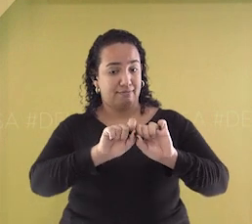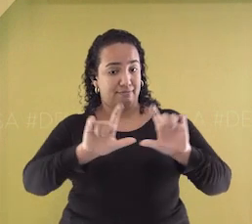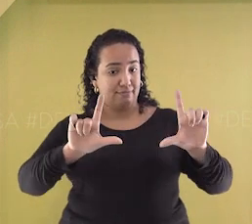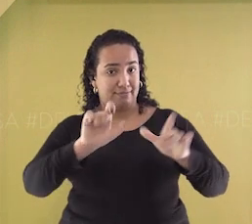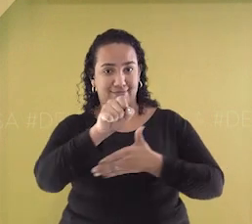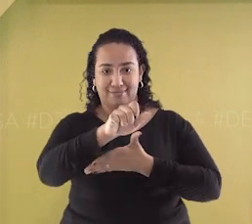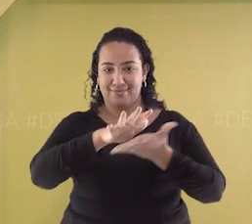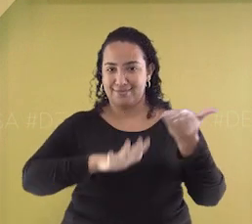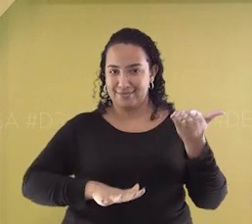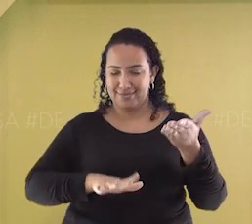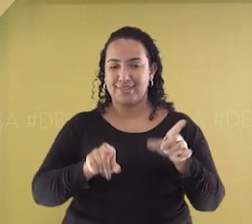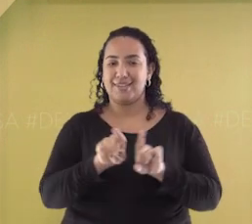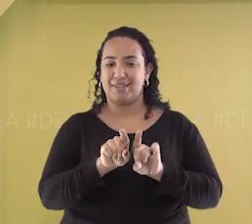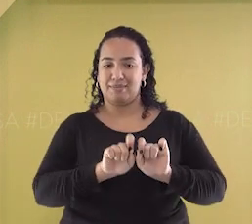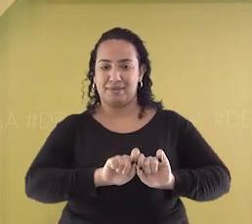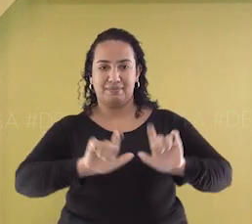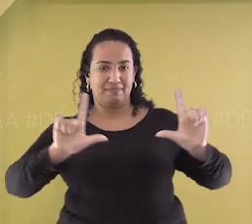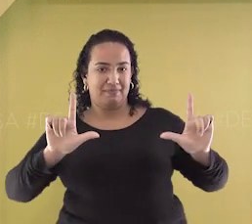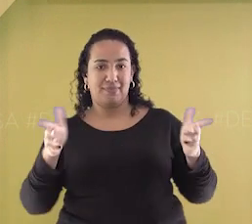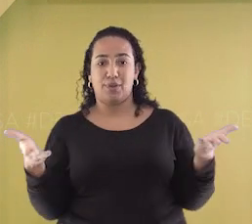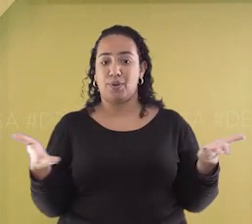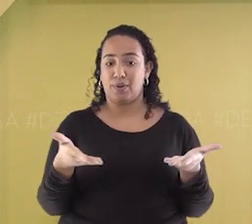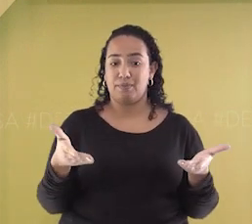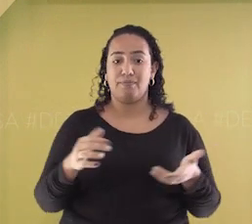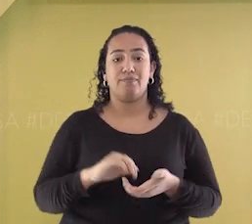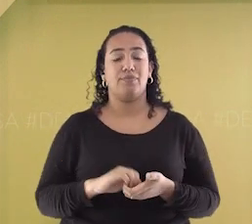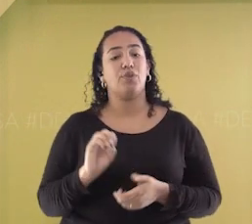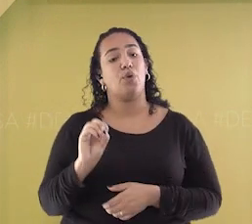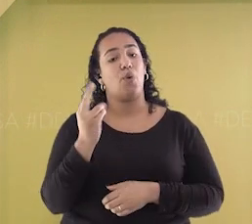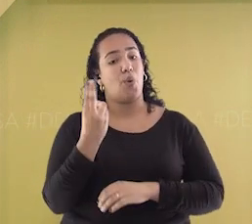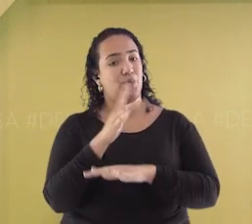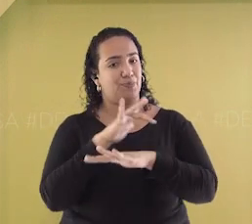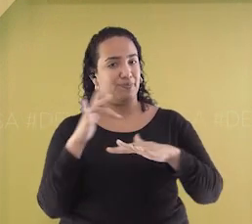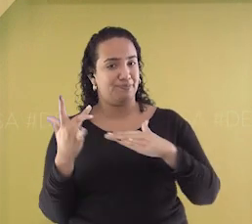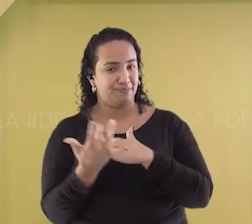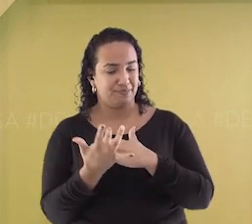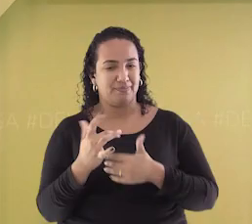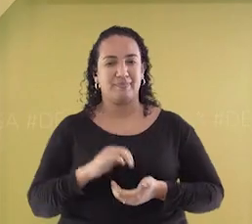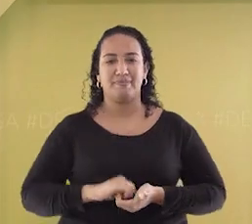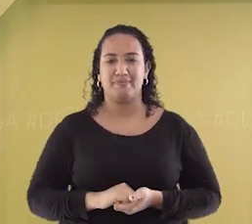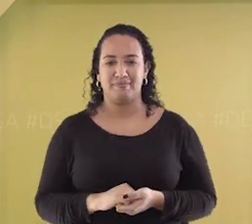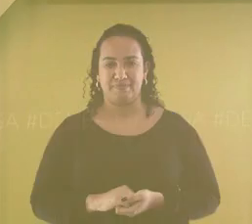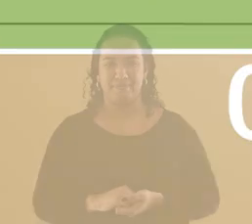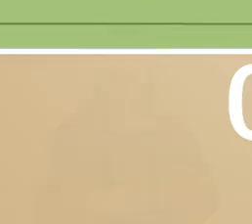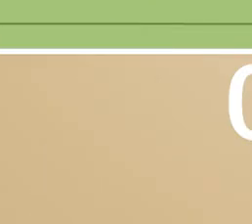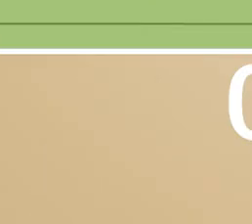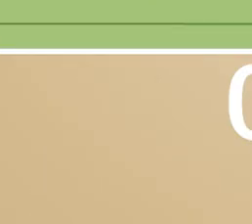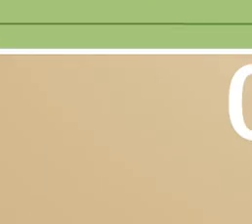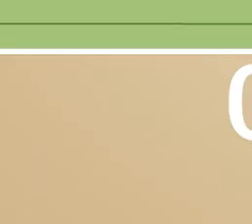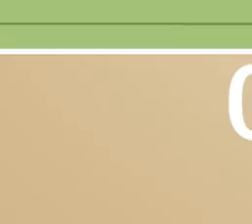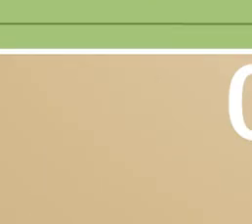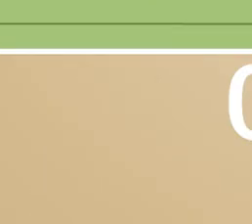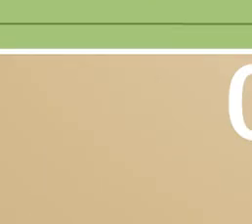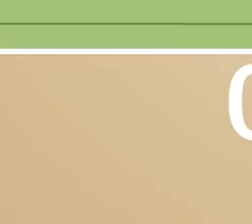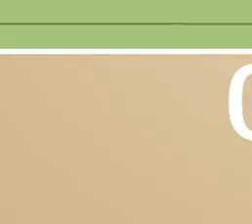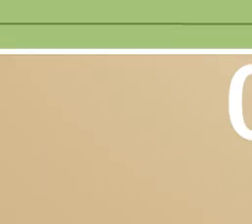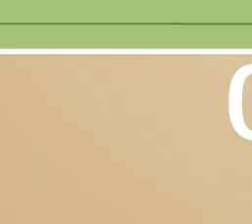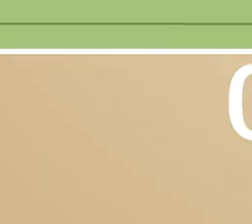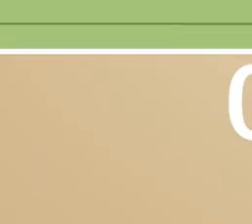de atividade que também vai estar na tela, ou também pelas redes sociais.